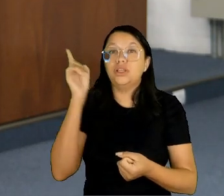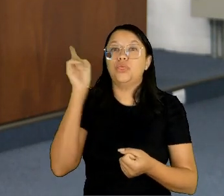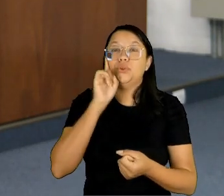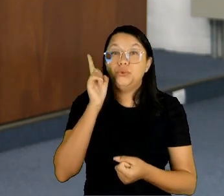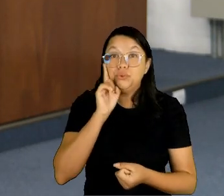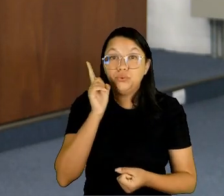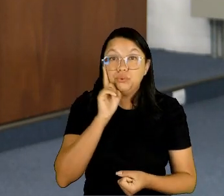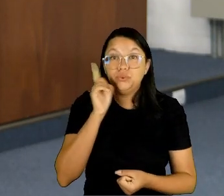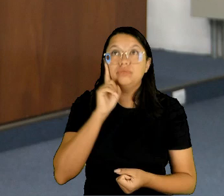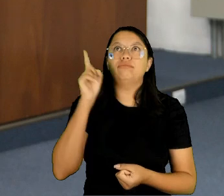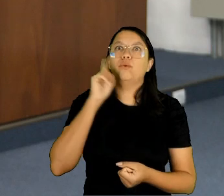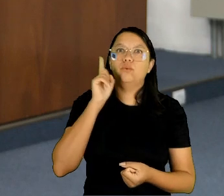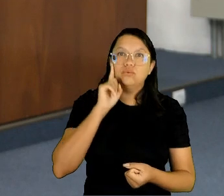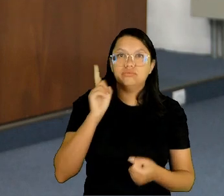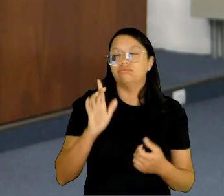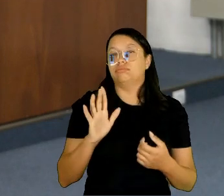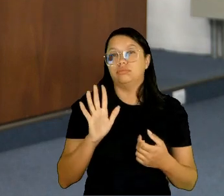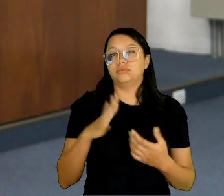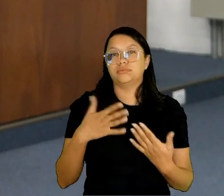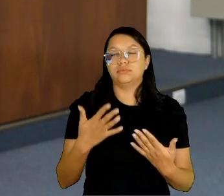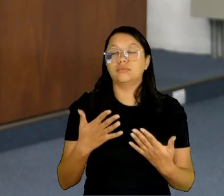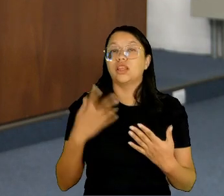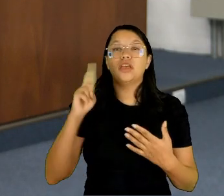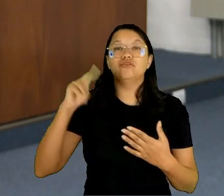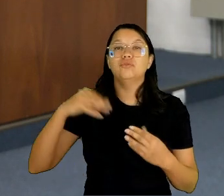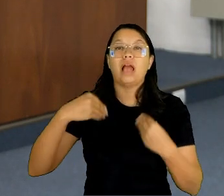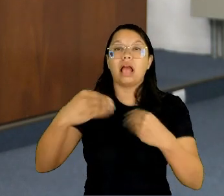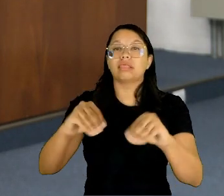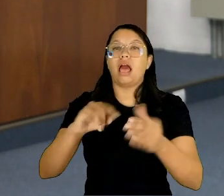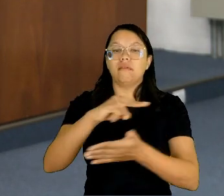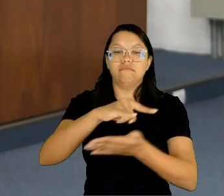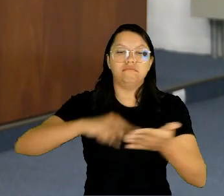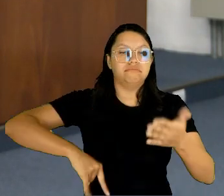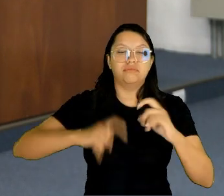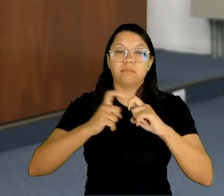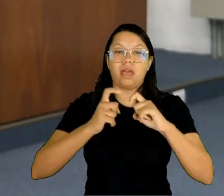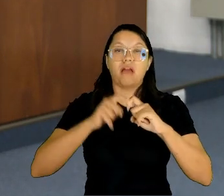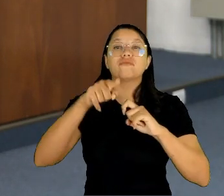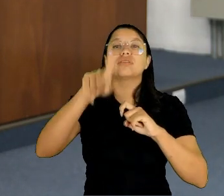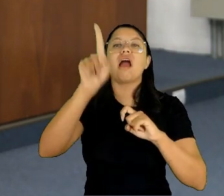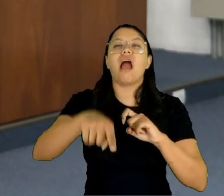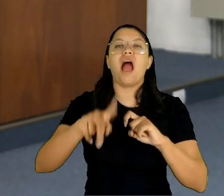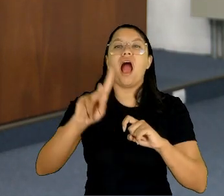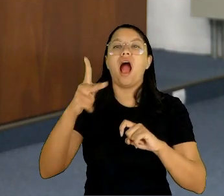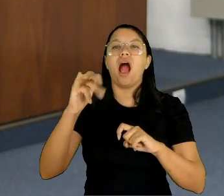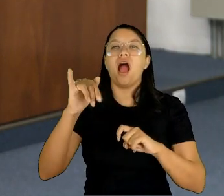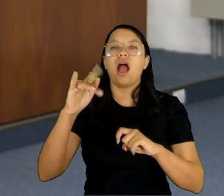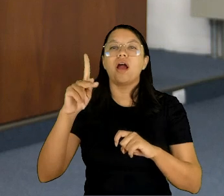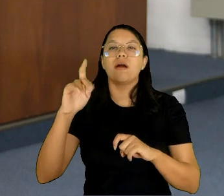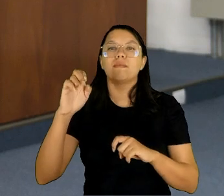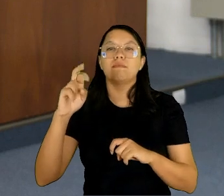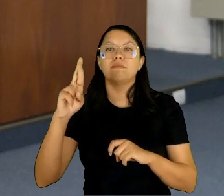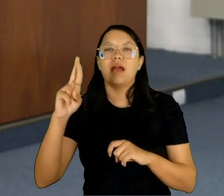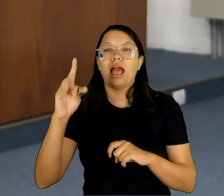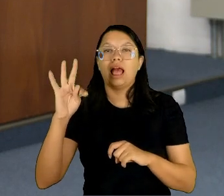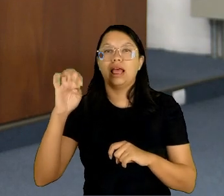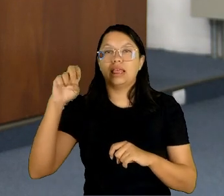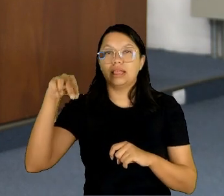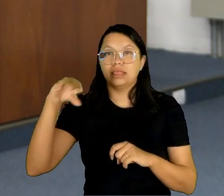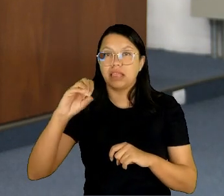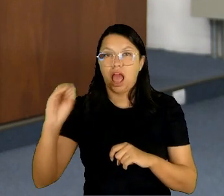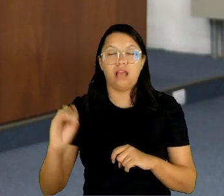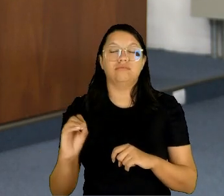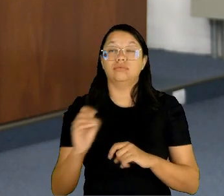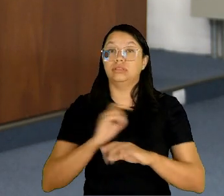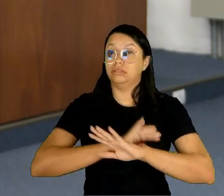cronicamente elevada. Então, a gente nunca dá o diagnóstico de hipertensão em uma medida e a gente fala esse paciente é hipertenso. A não ser que a pressão